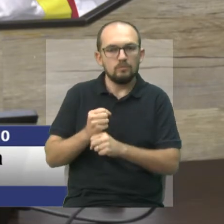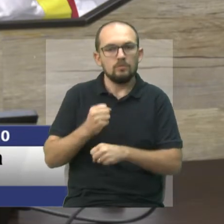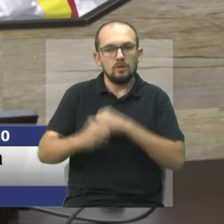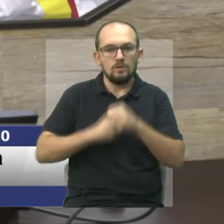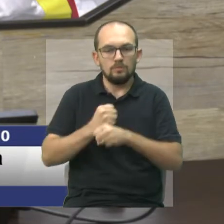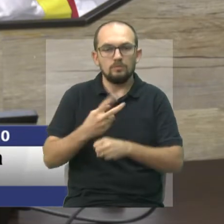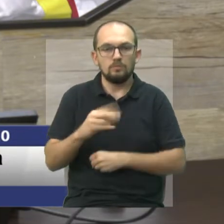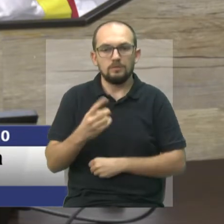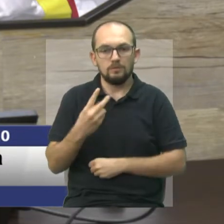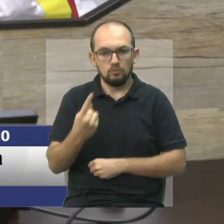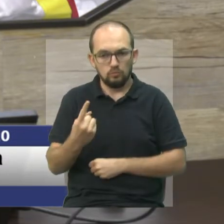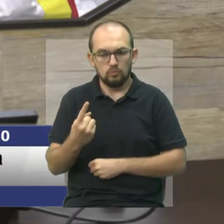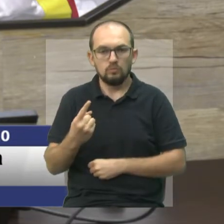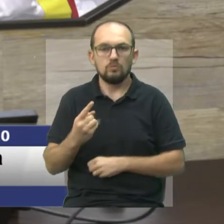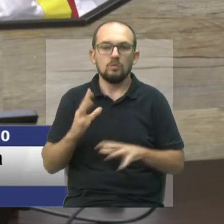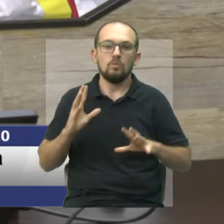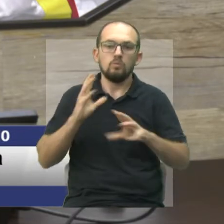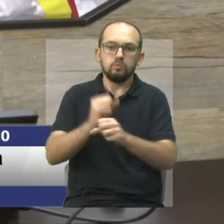na ordem de